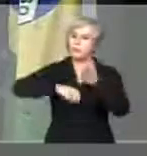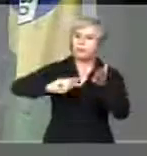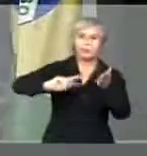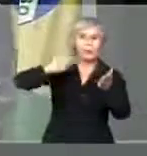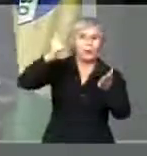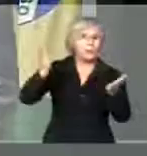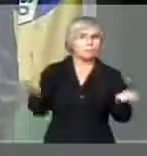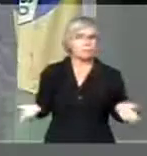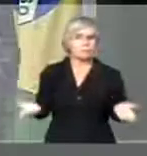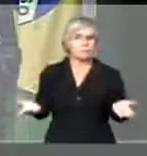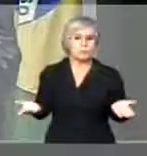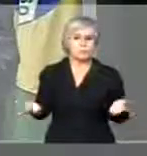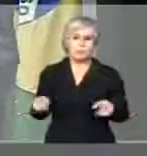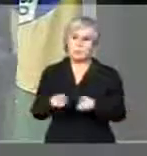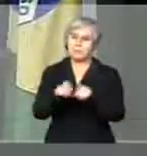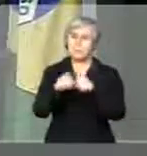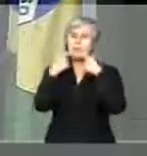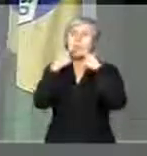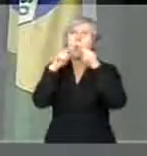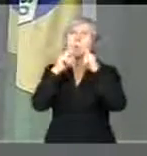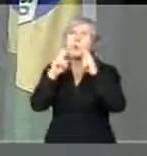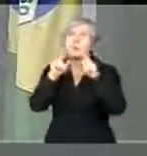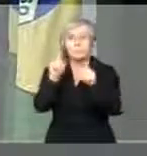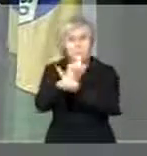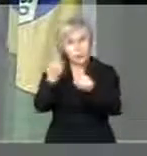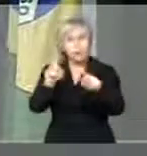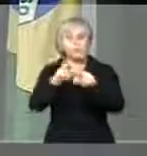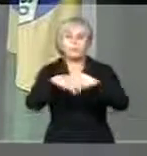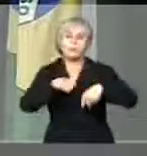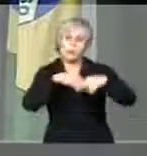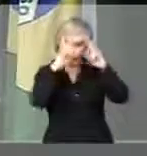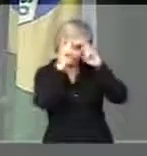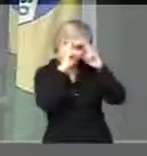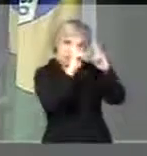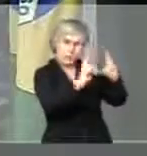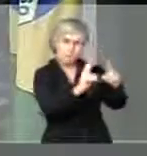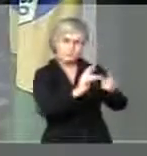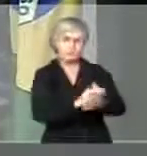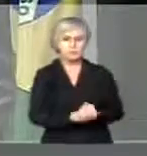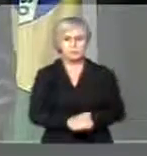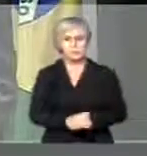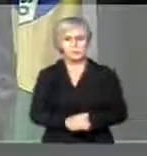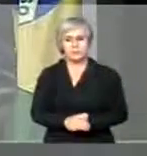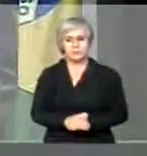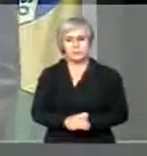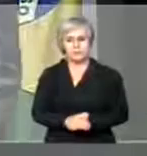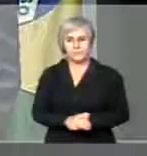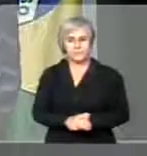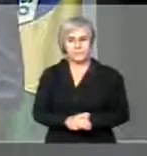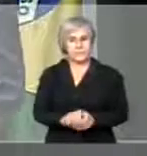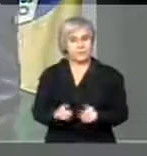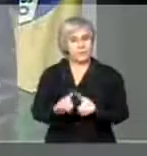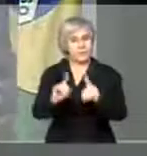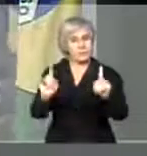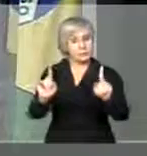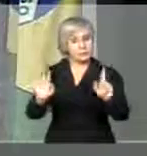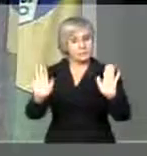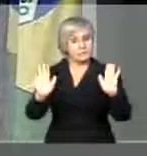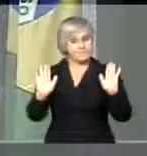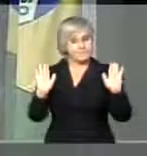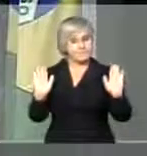situação que está. Mas também não vaiou porque respeita as pessoas, respeita as divergências. Mas, ora, senhor